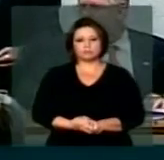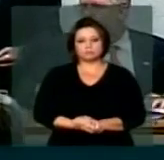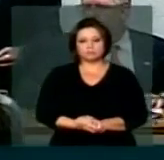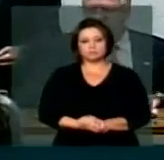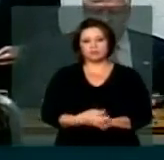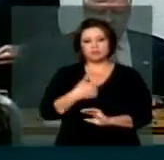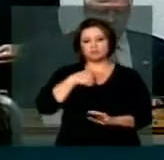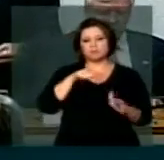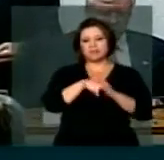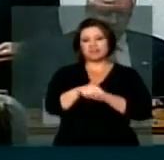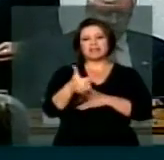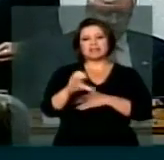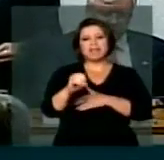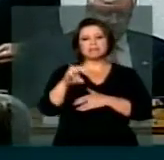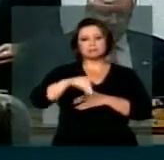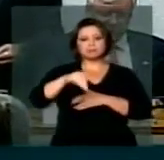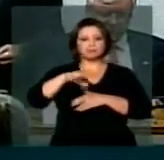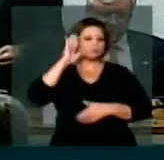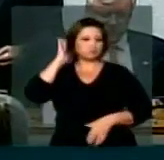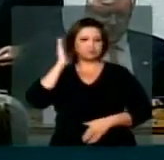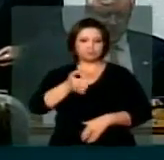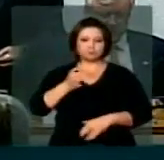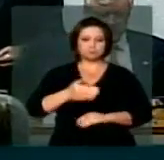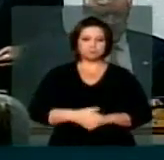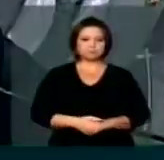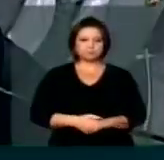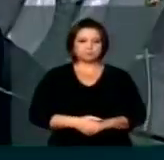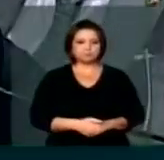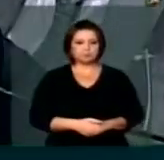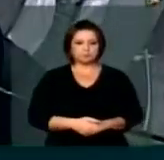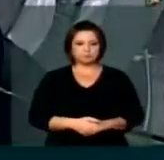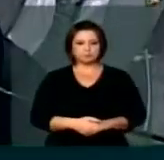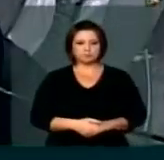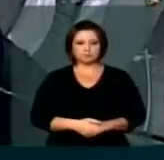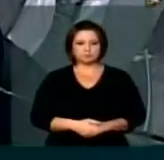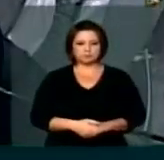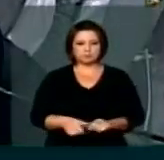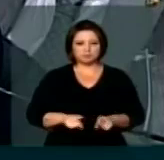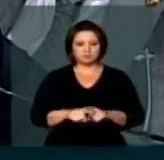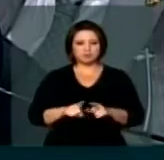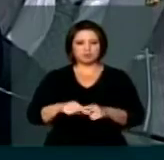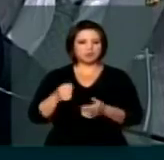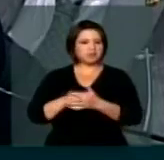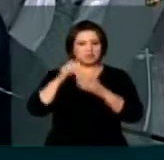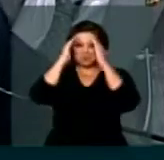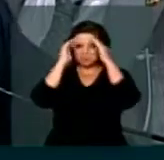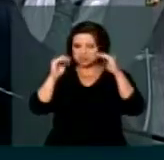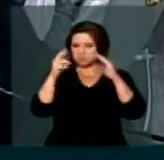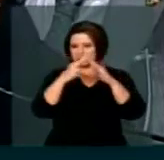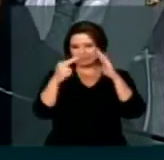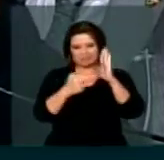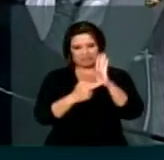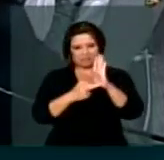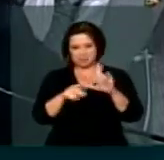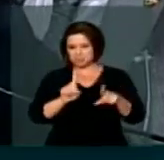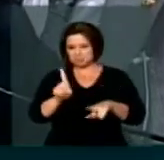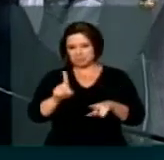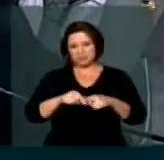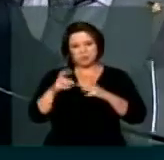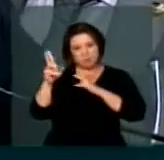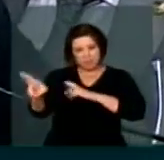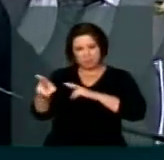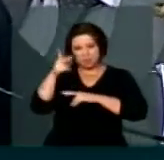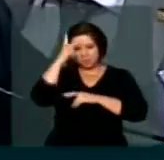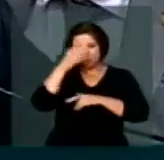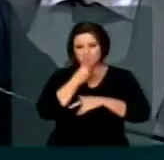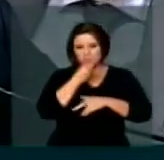os 10 minutos. Os 10 minutos. Com a sua boa vontade, vou descumprir o regimento como nosso relator. Estou brincando. Intercalando